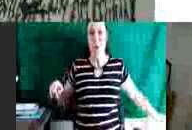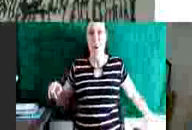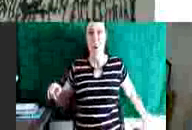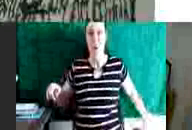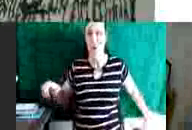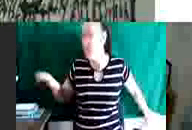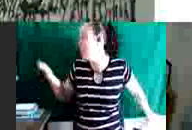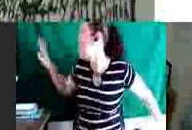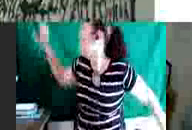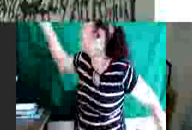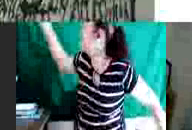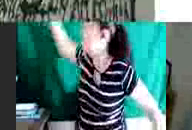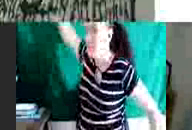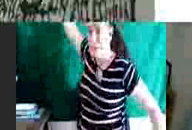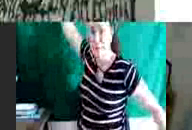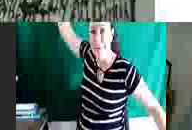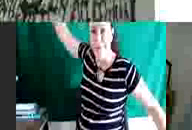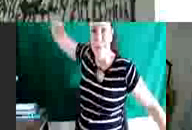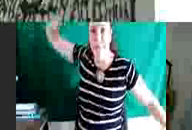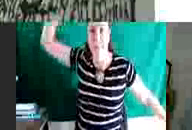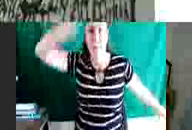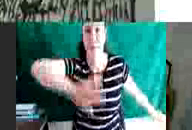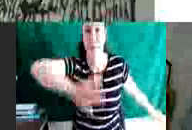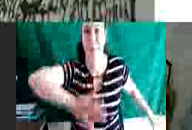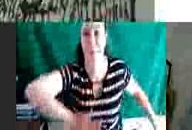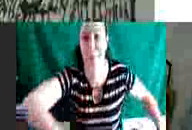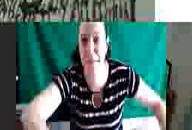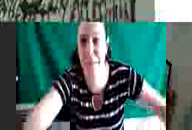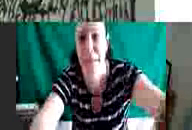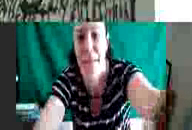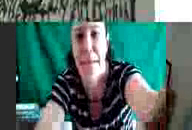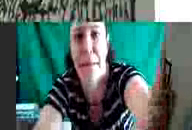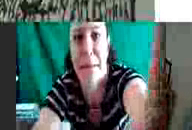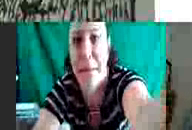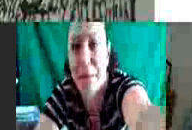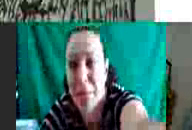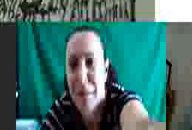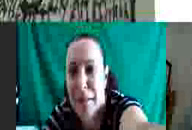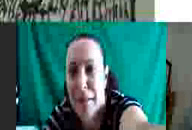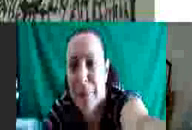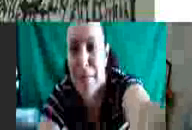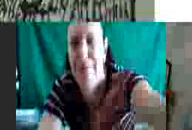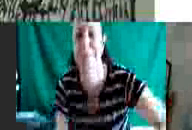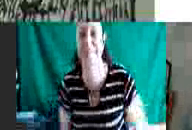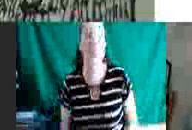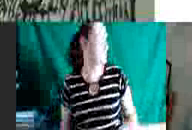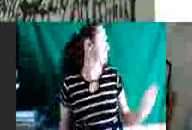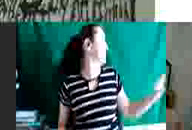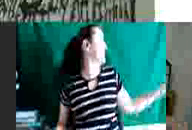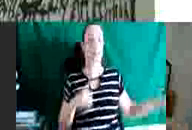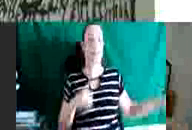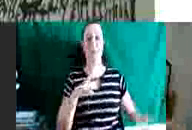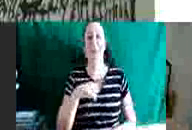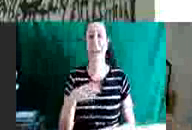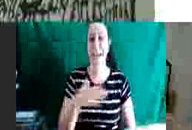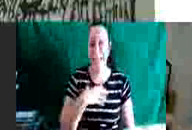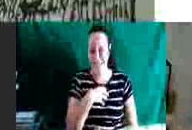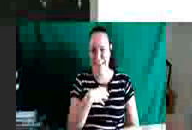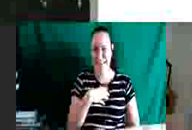tristeza, aquela sensação ruim, mas aí a gente tem que permitir, né, na mensagem passada,